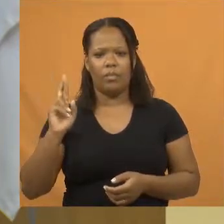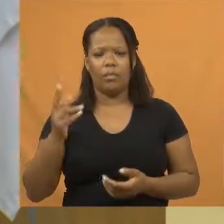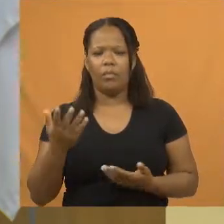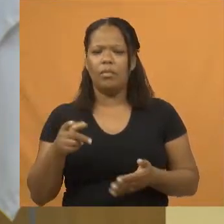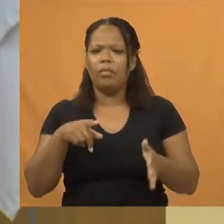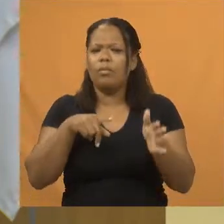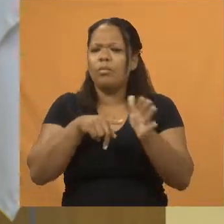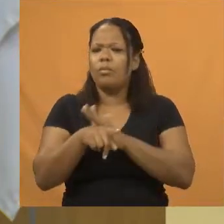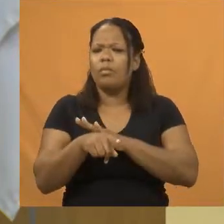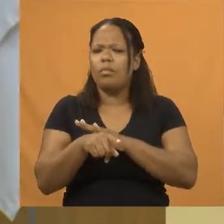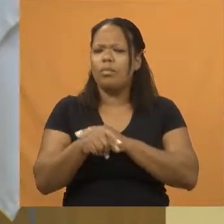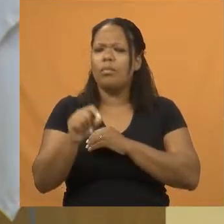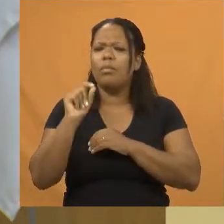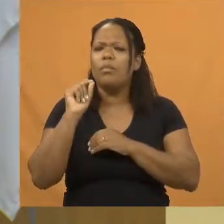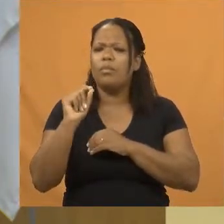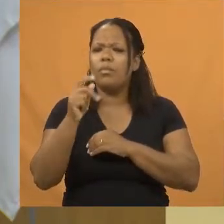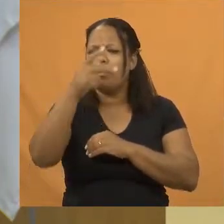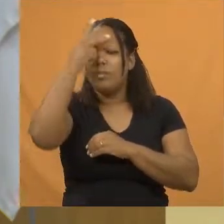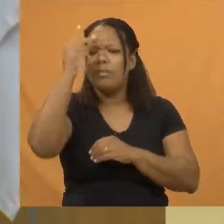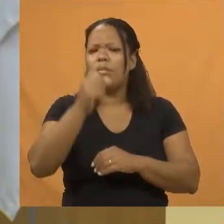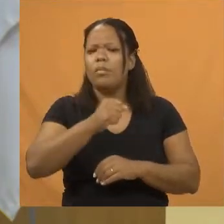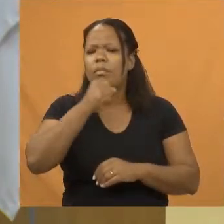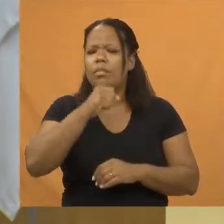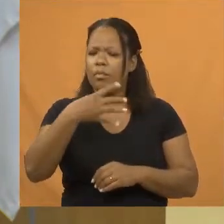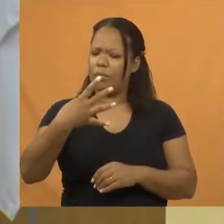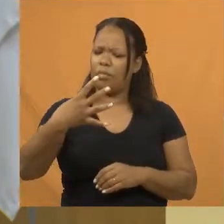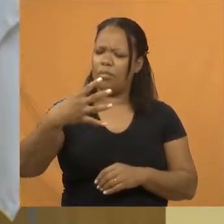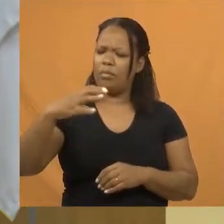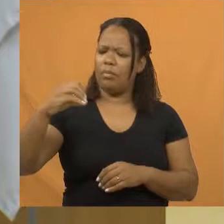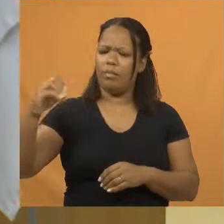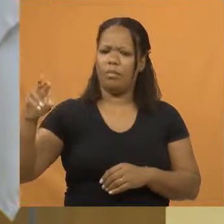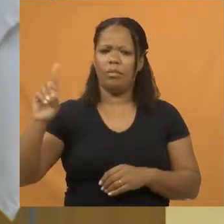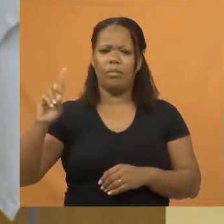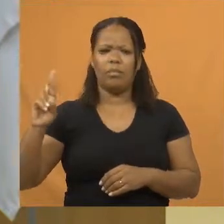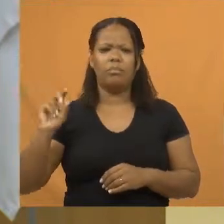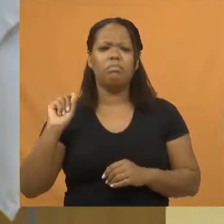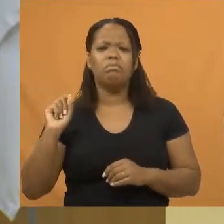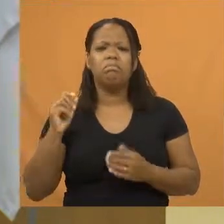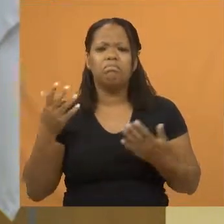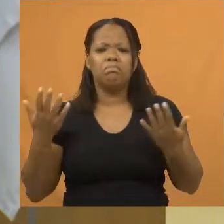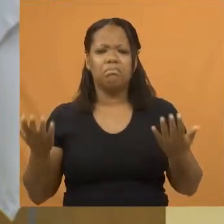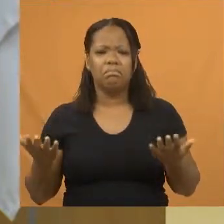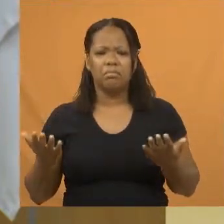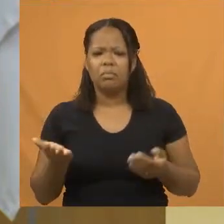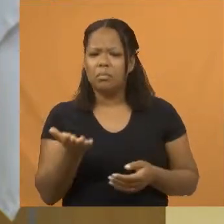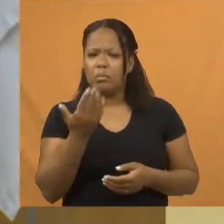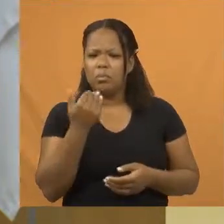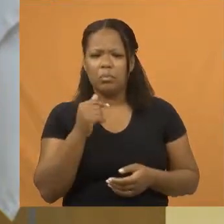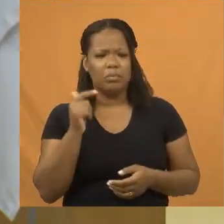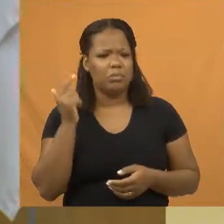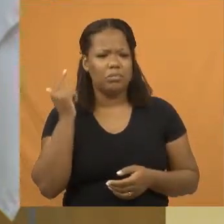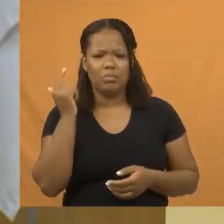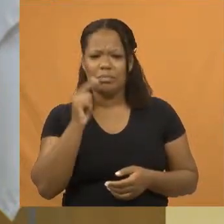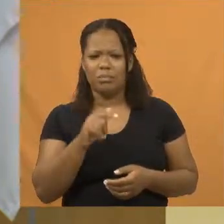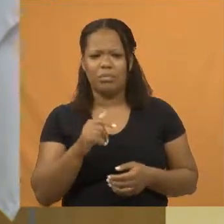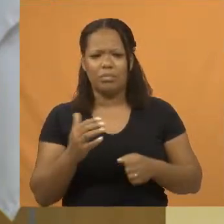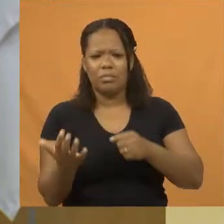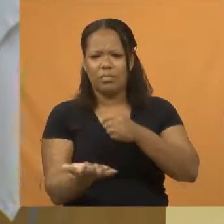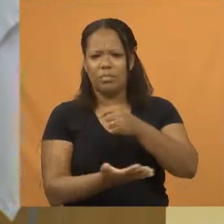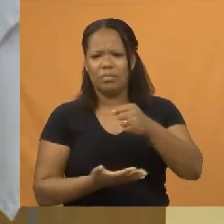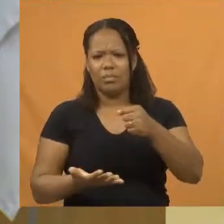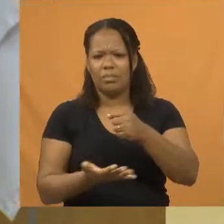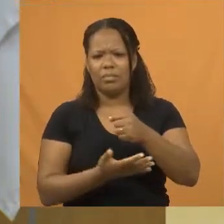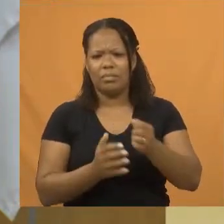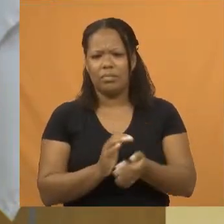fico perguntando o que é que um idoso faz com R$400. Nem alimentação compra, porque uma cesta